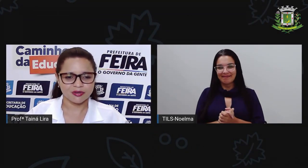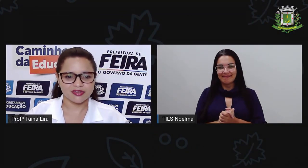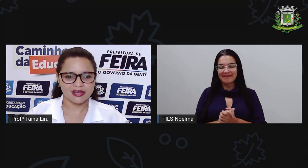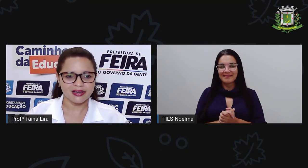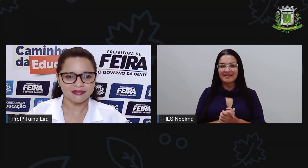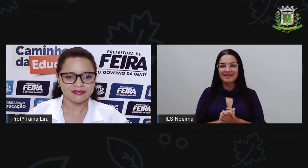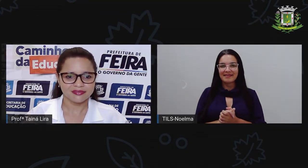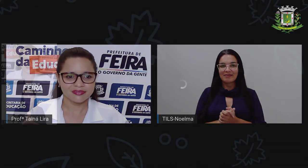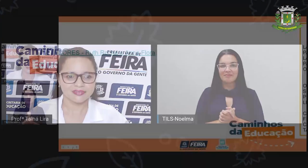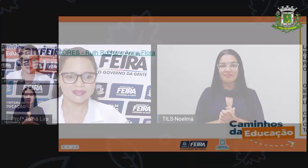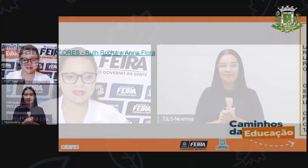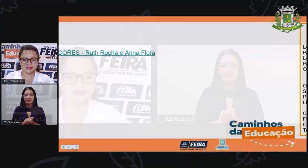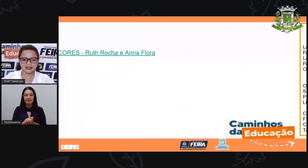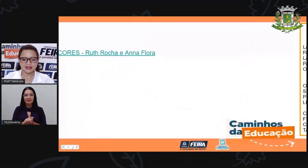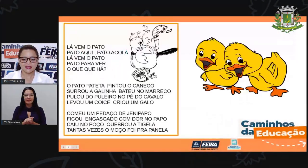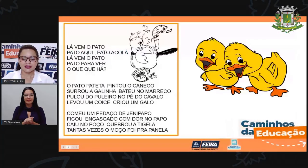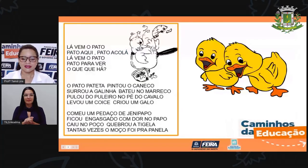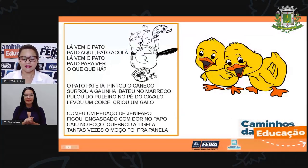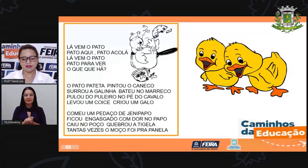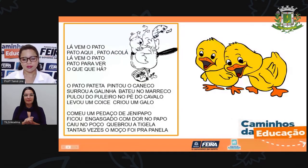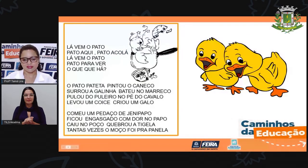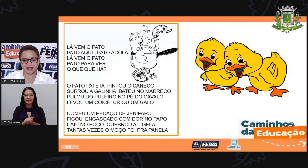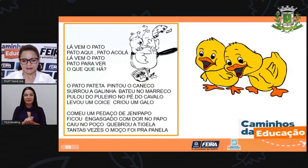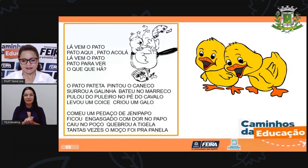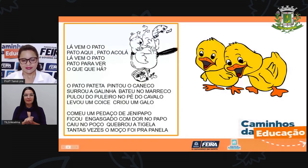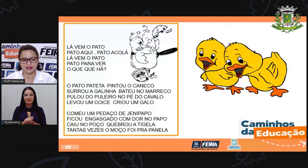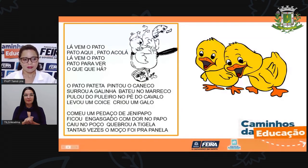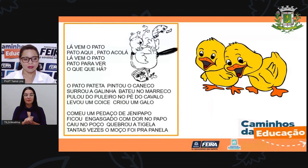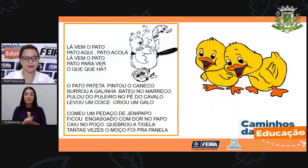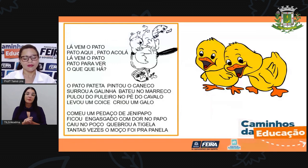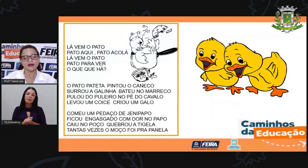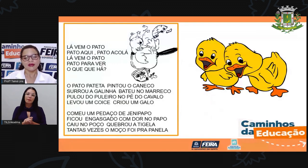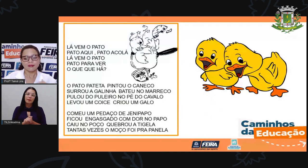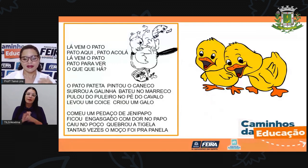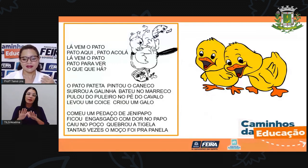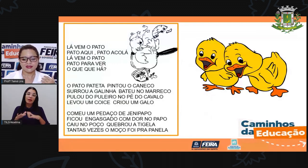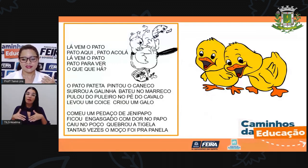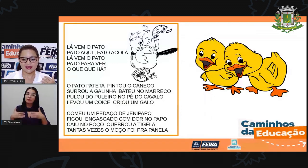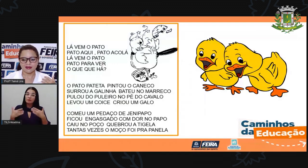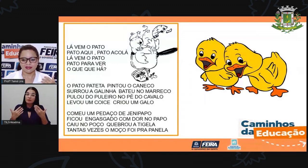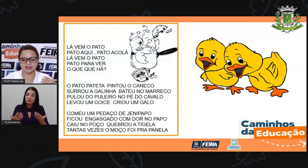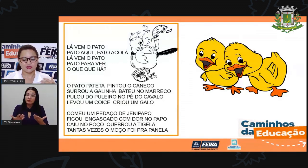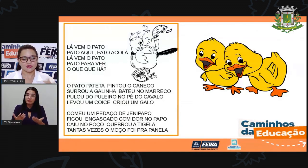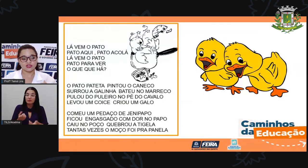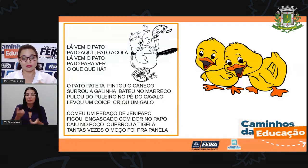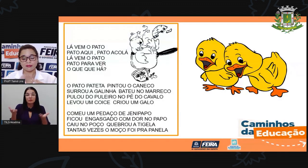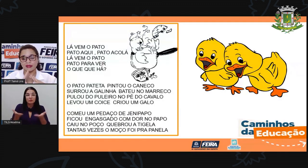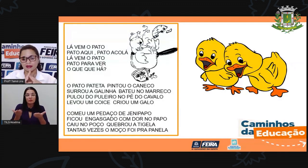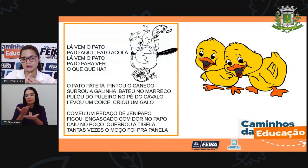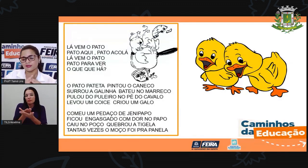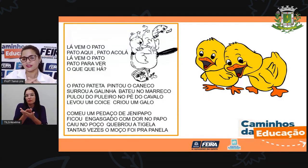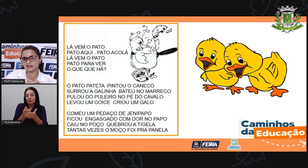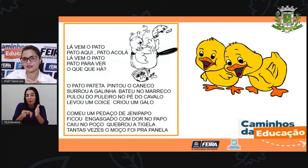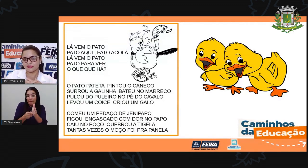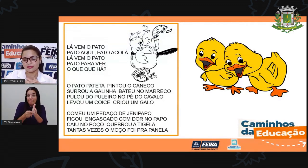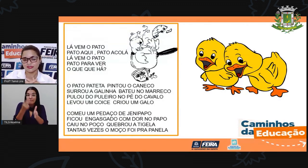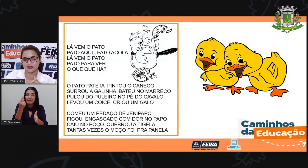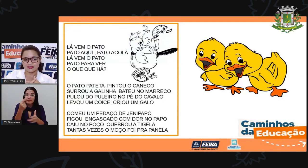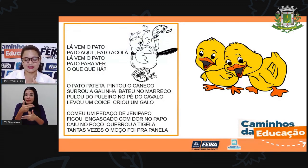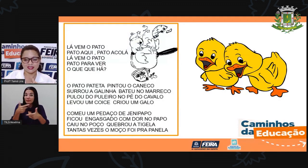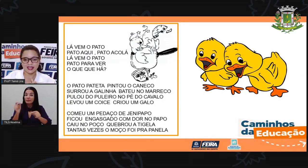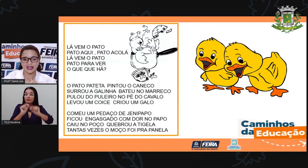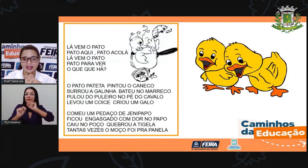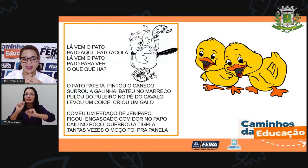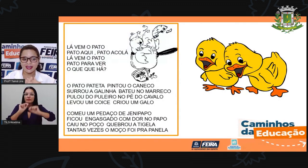Vamos lá? Então vamos lá. Bom, para a nossa aula de hoje, a primeira coisa que nós vamos